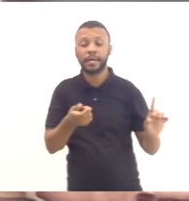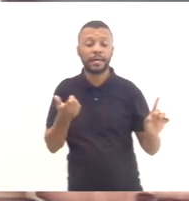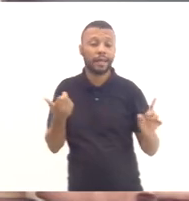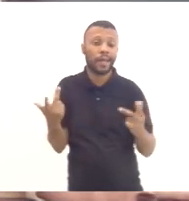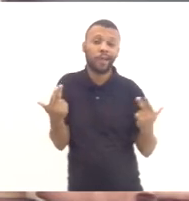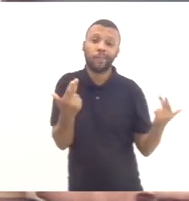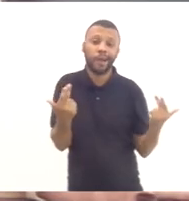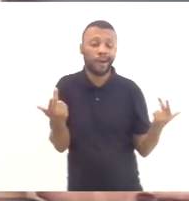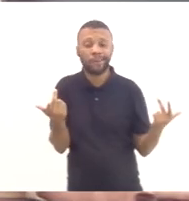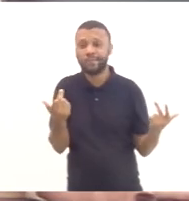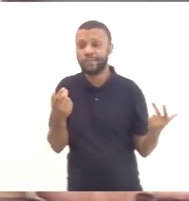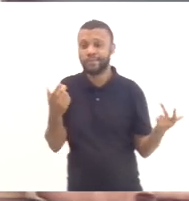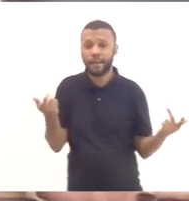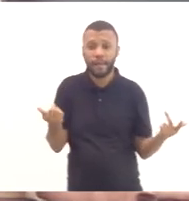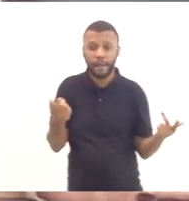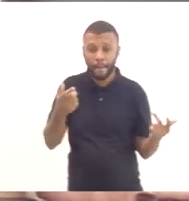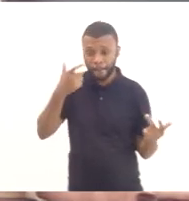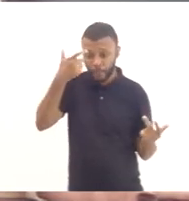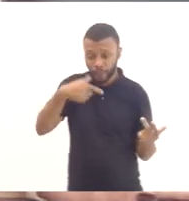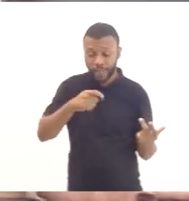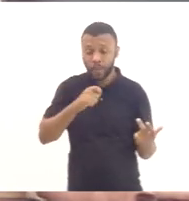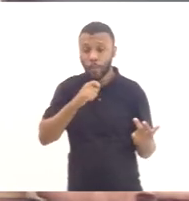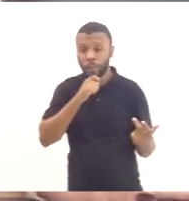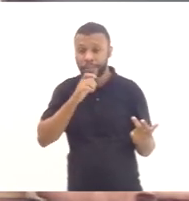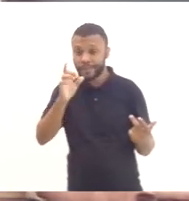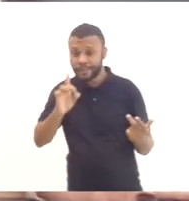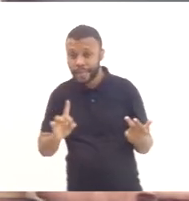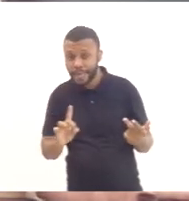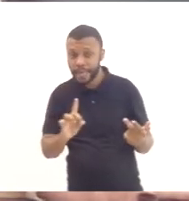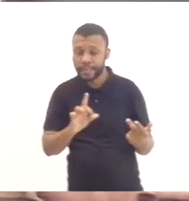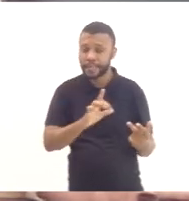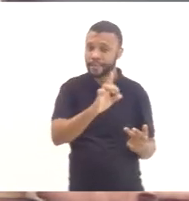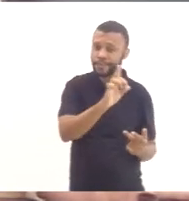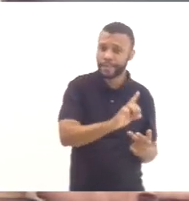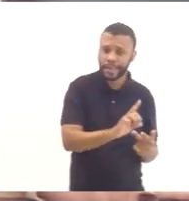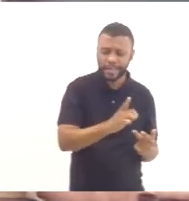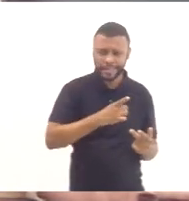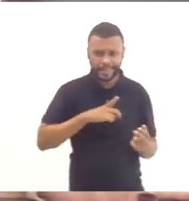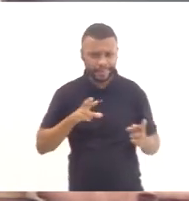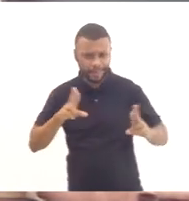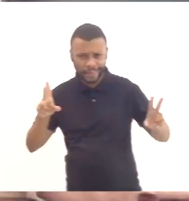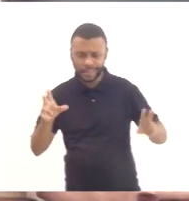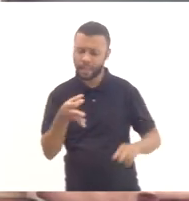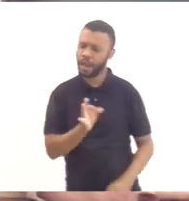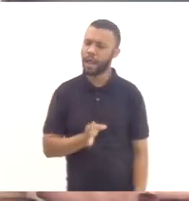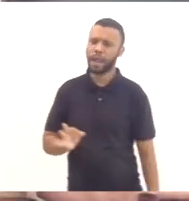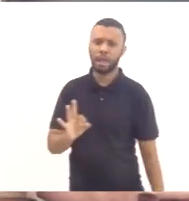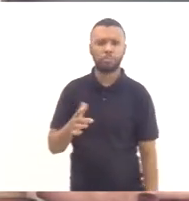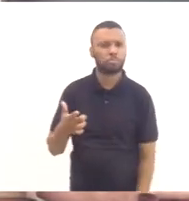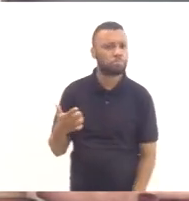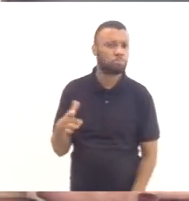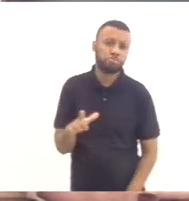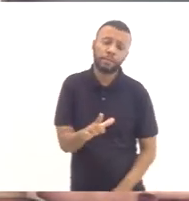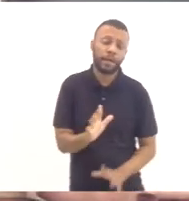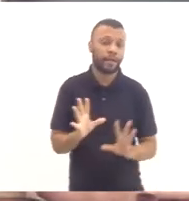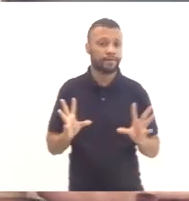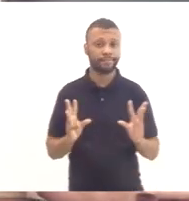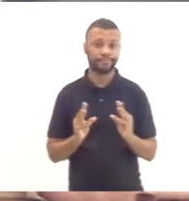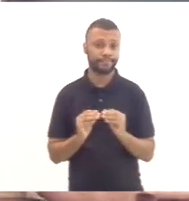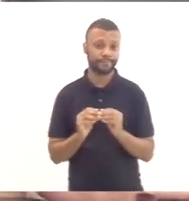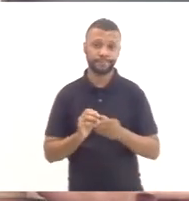e com deficiência é a mesma coisa porque não existe diferença entre as pessoas com deficiência e as pessoas sem deficiência